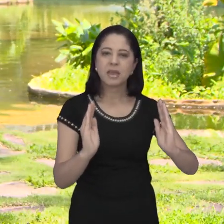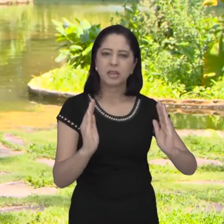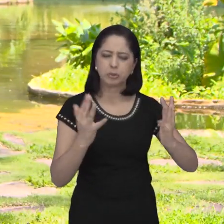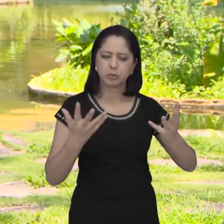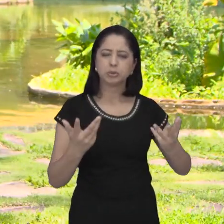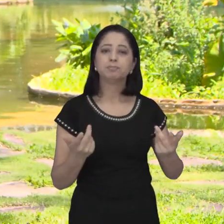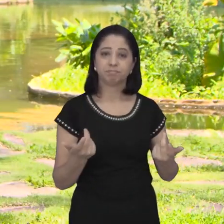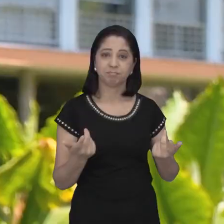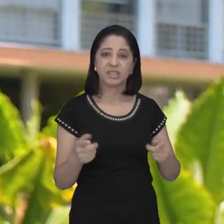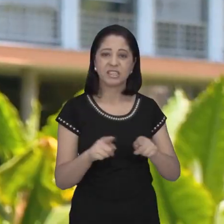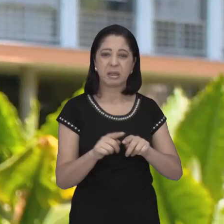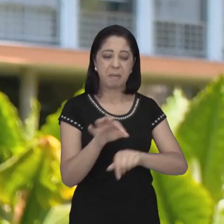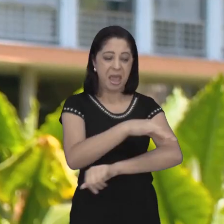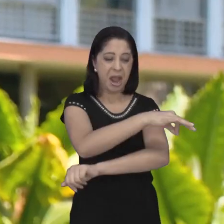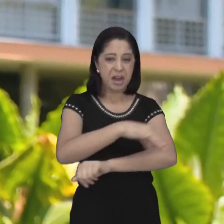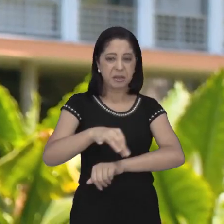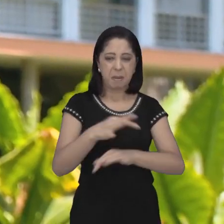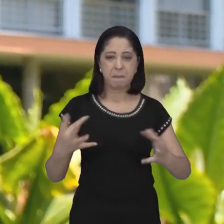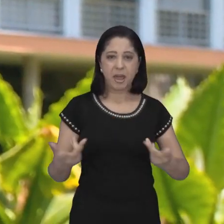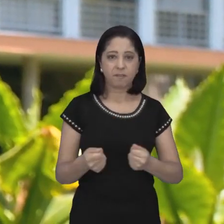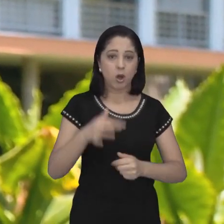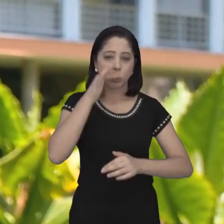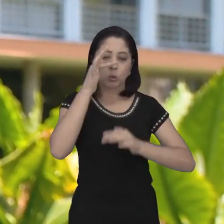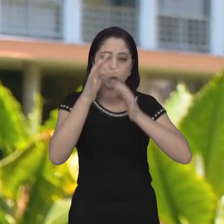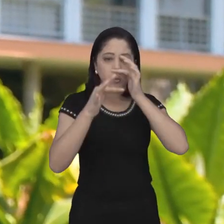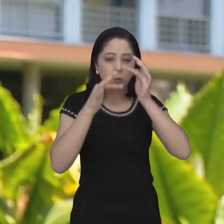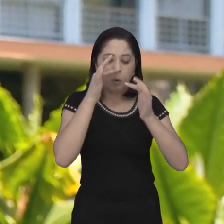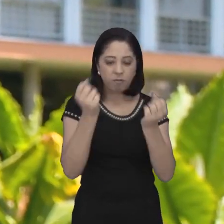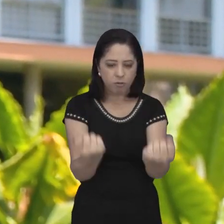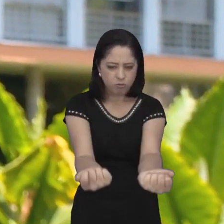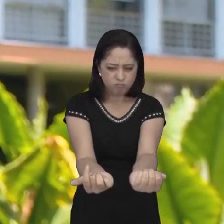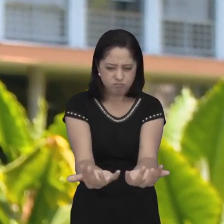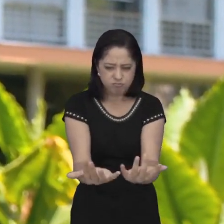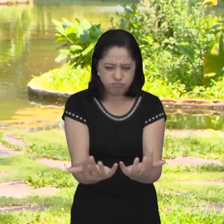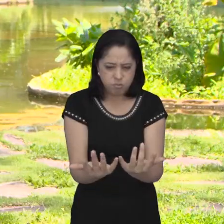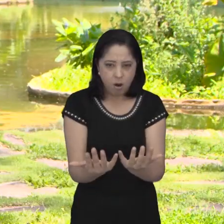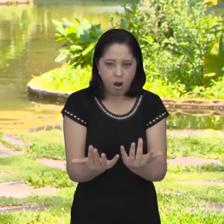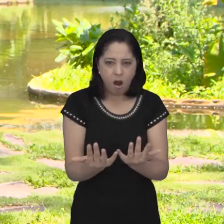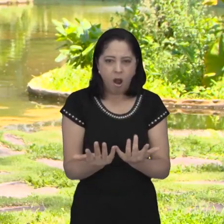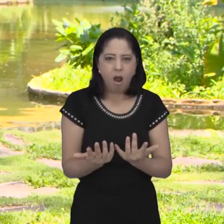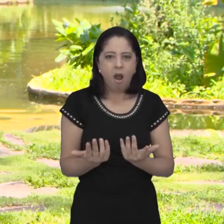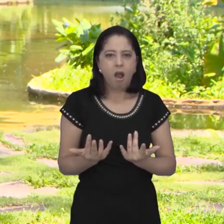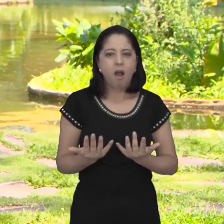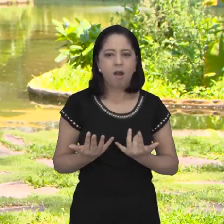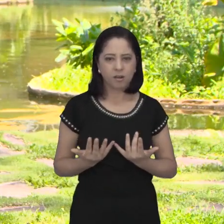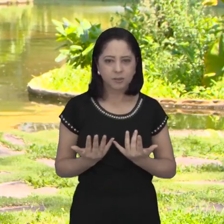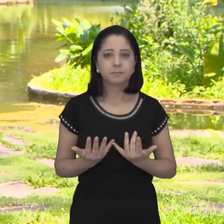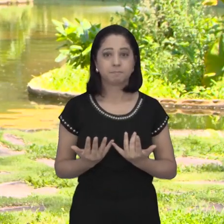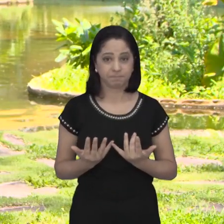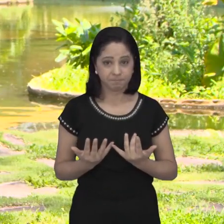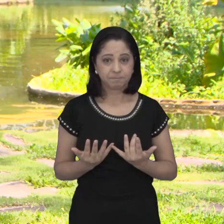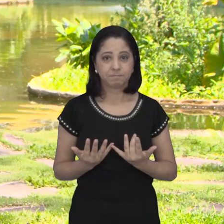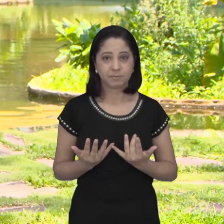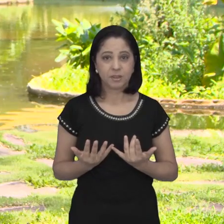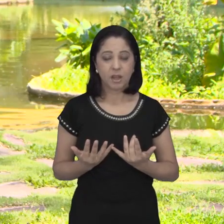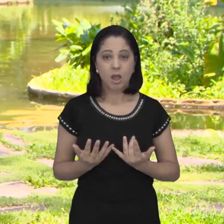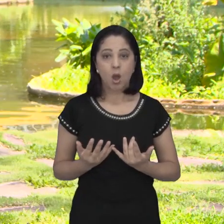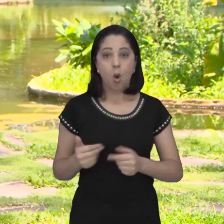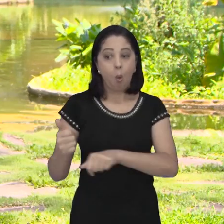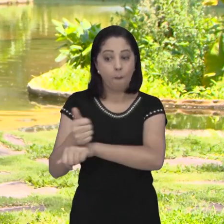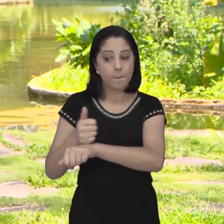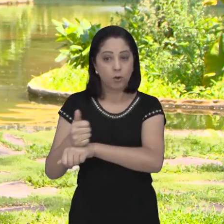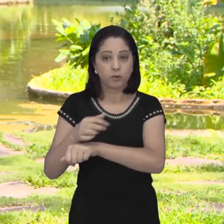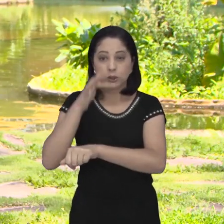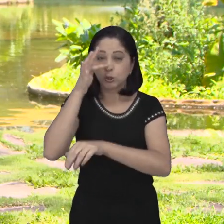como ela merece. Essa casa ela não precisa de maquiagem, ela precisa de um restauro. E eu acho que se a